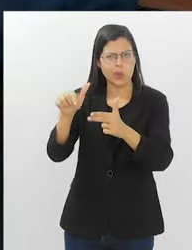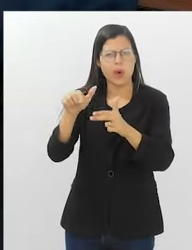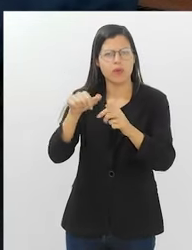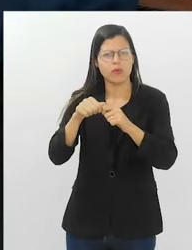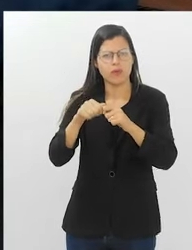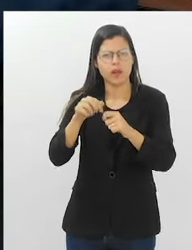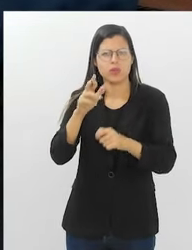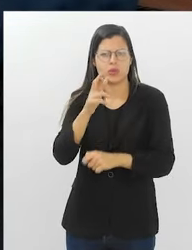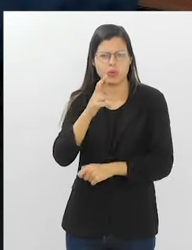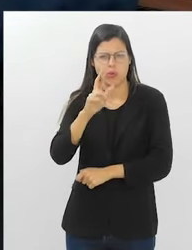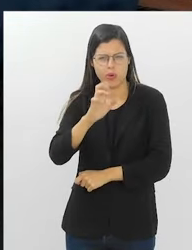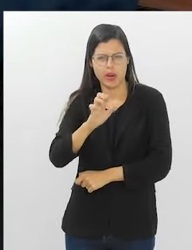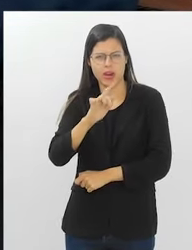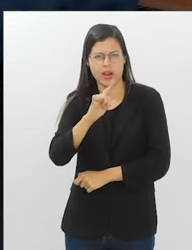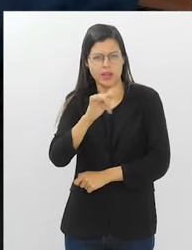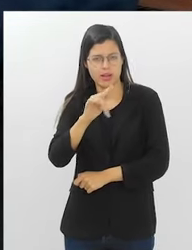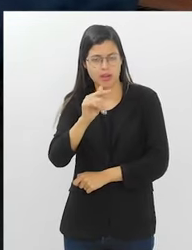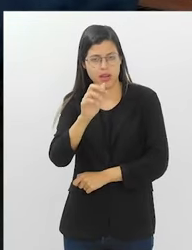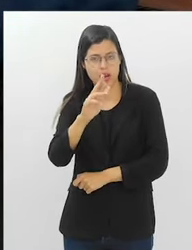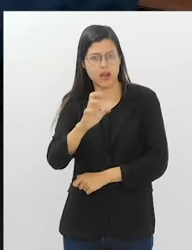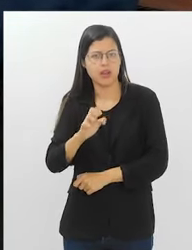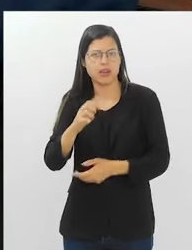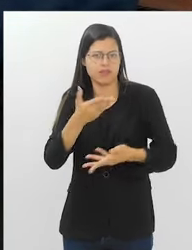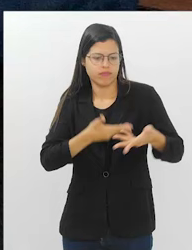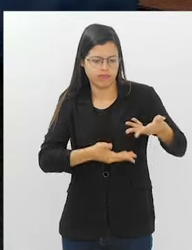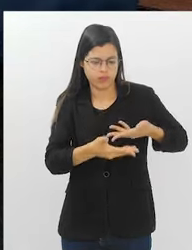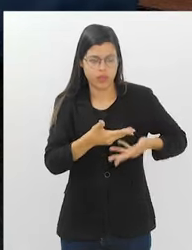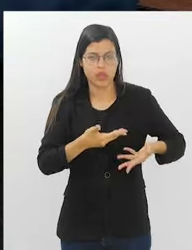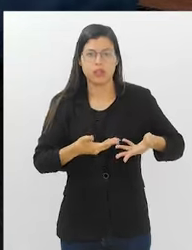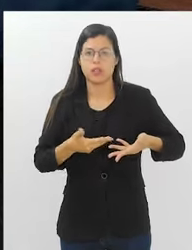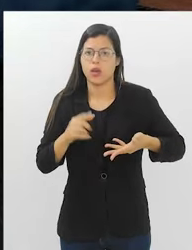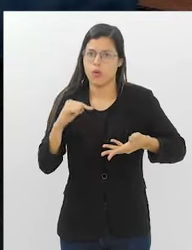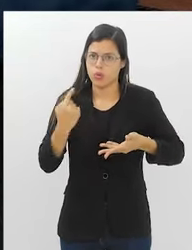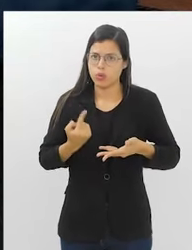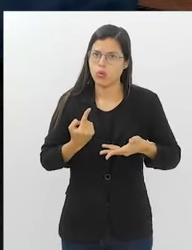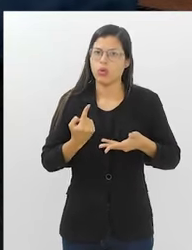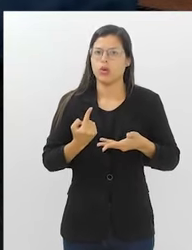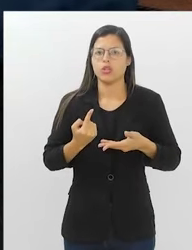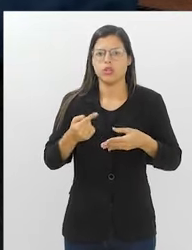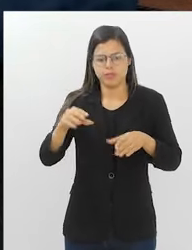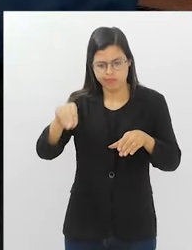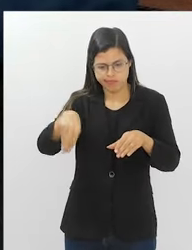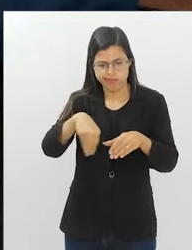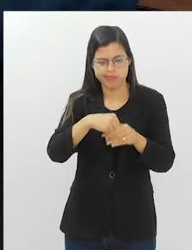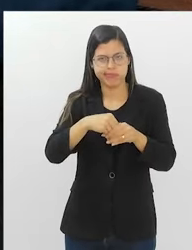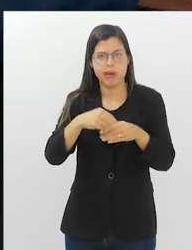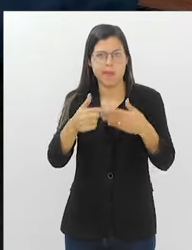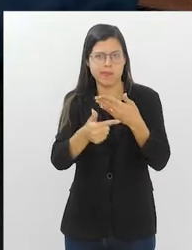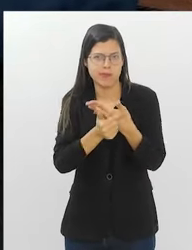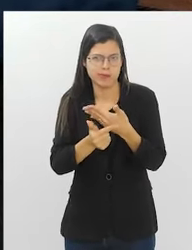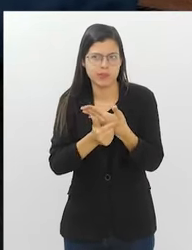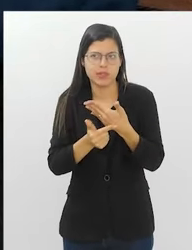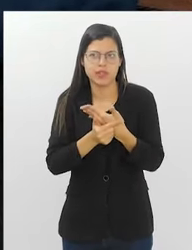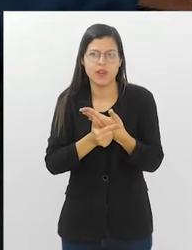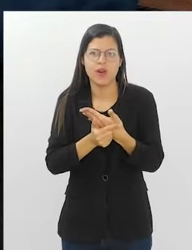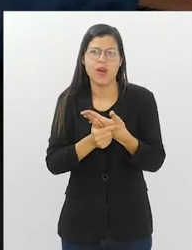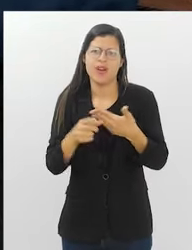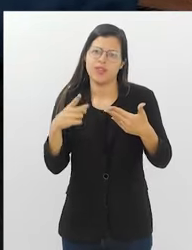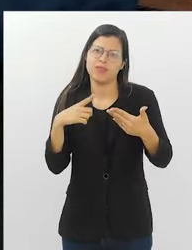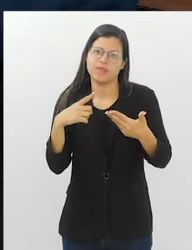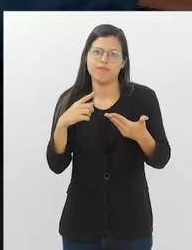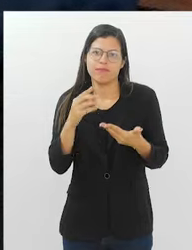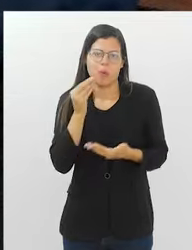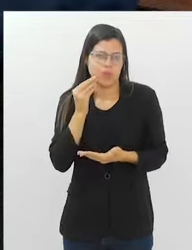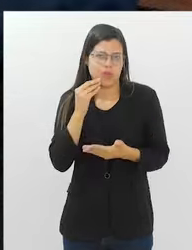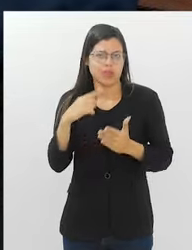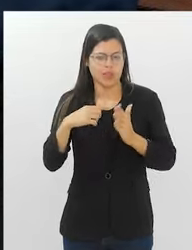de interação interreligiosa, nós cumprimos esse papel. Nós temos um mandato, né? Esse meu